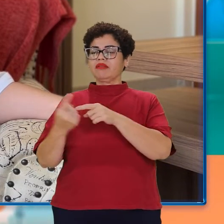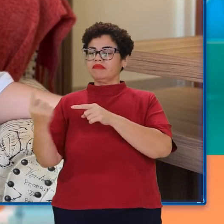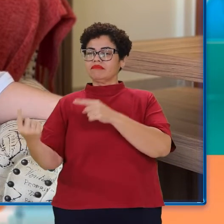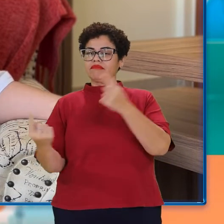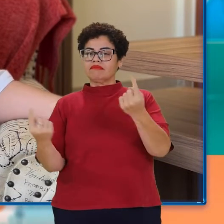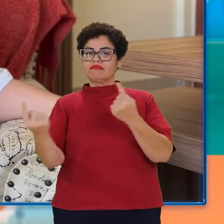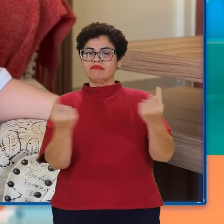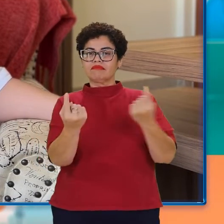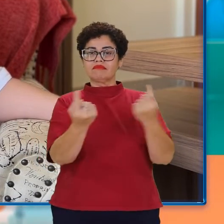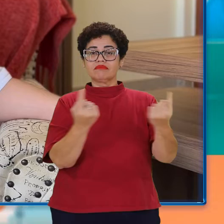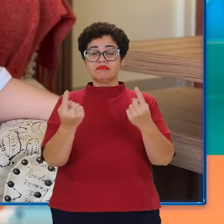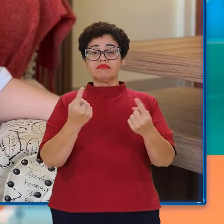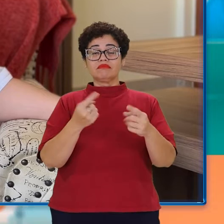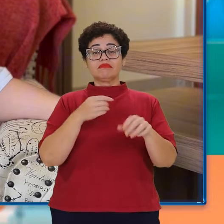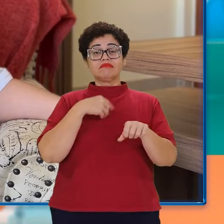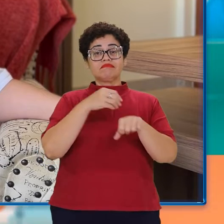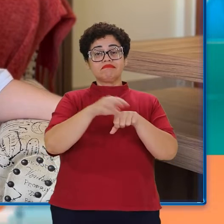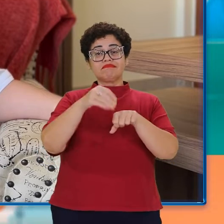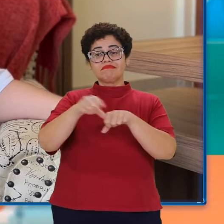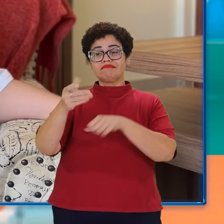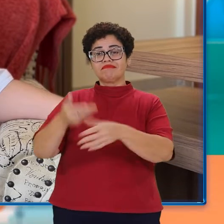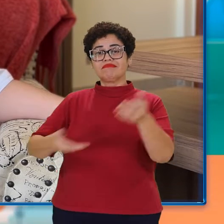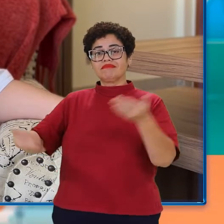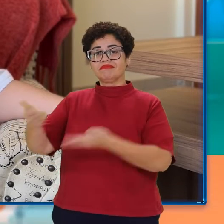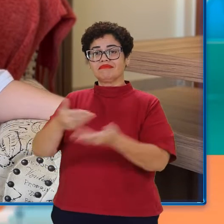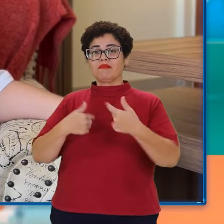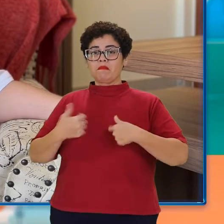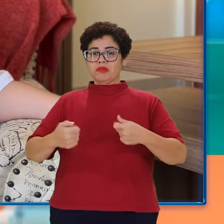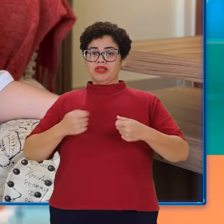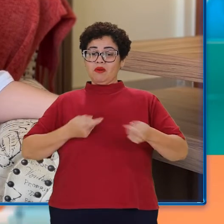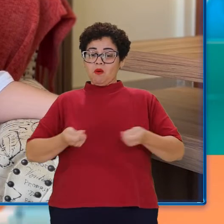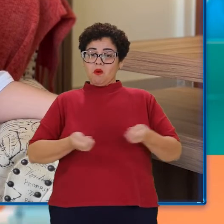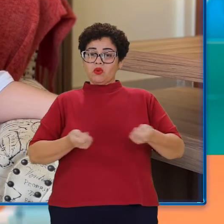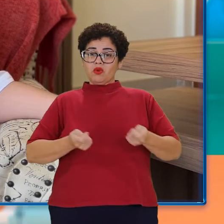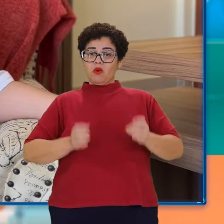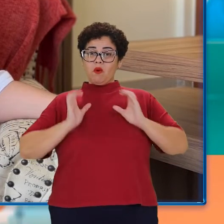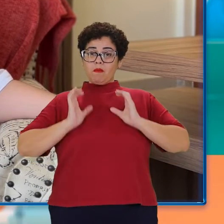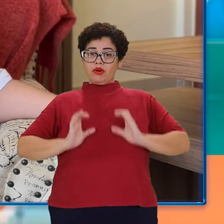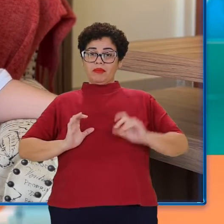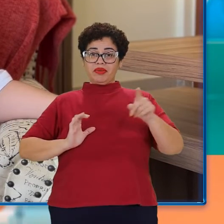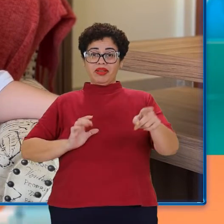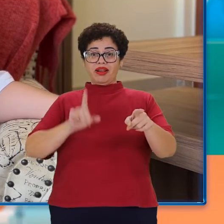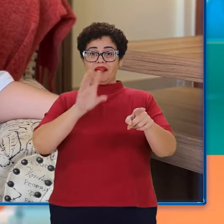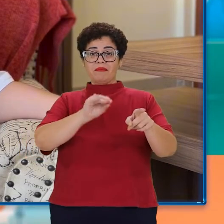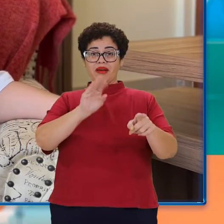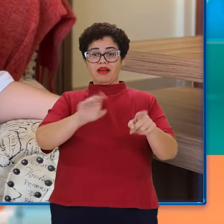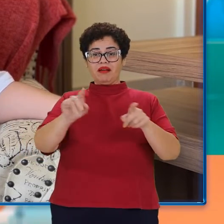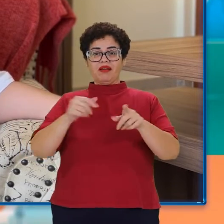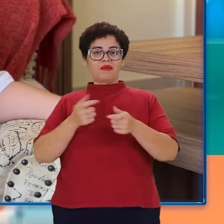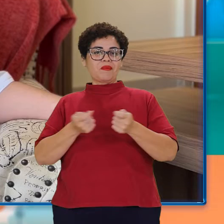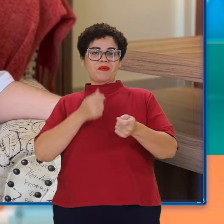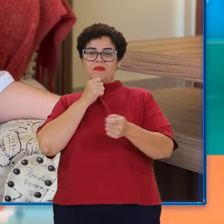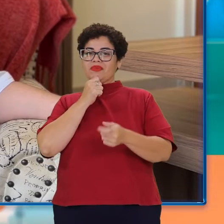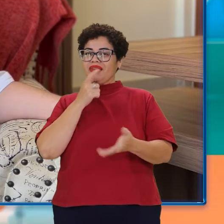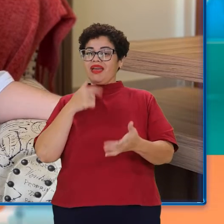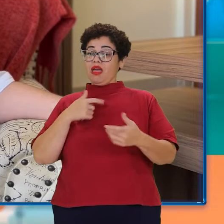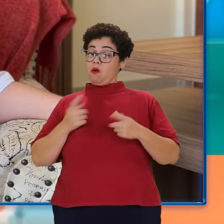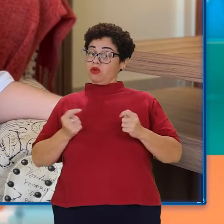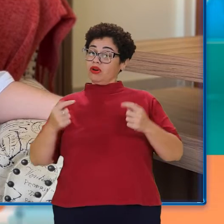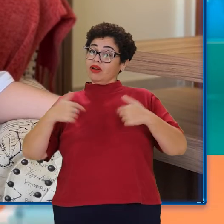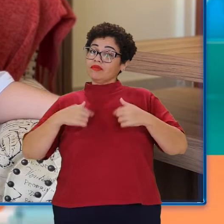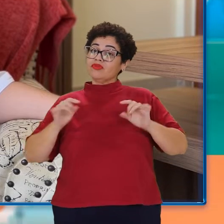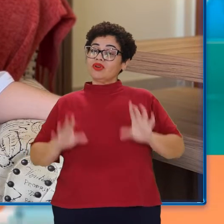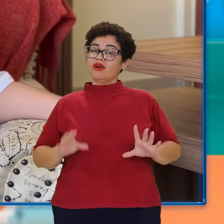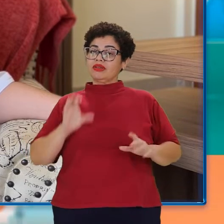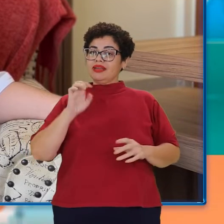esse conhecimento com o outro. E o outro, né, eu não tenho controle do comportamento dele, de como ele fala. Inclusive, uma